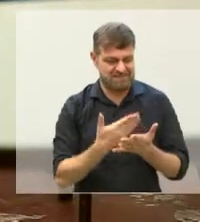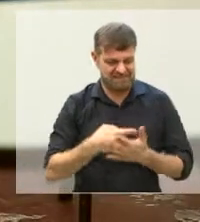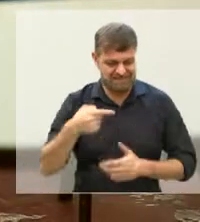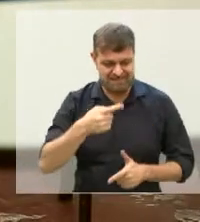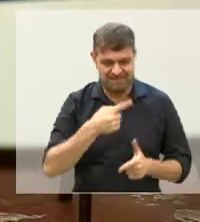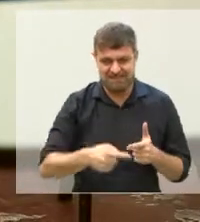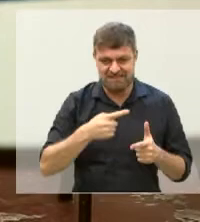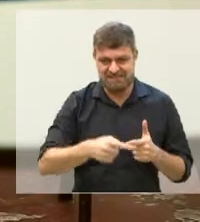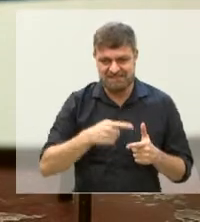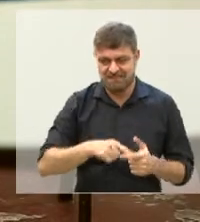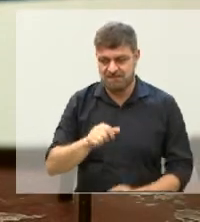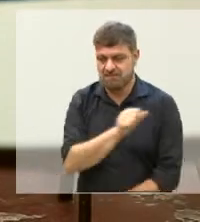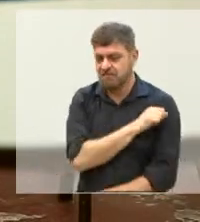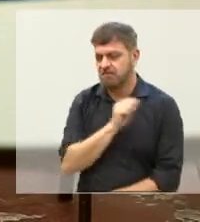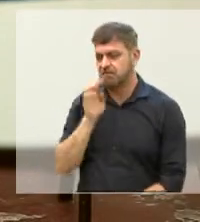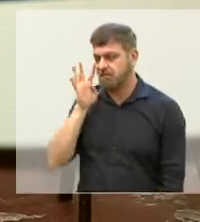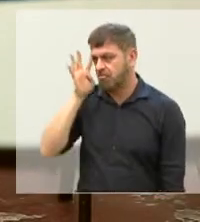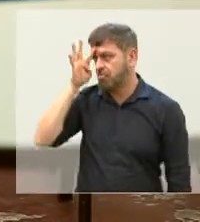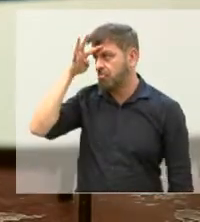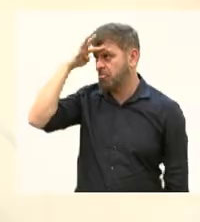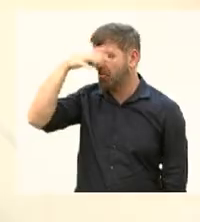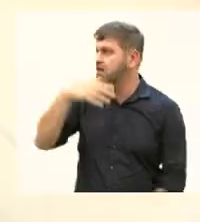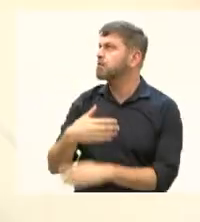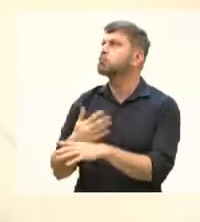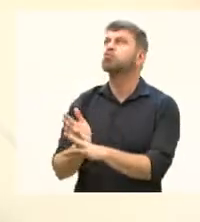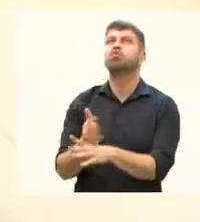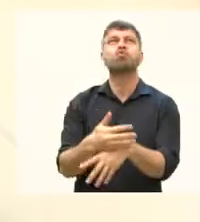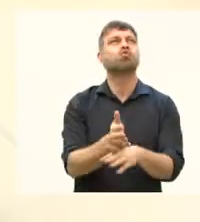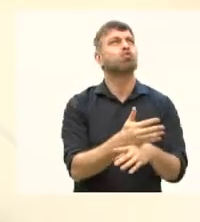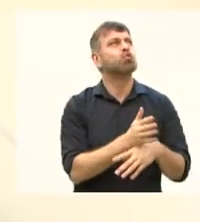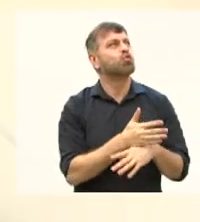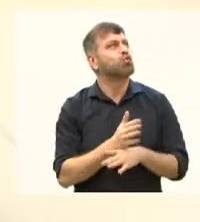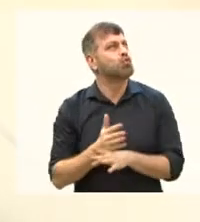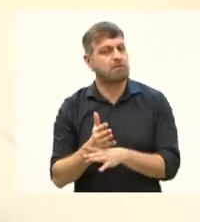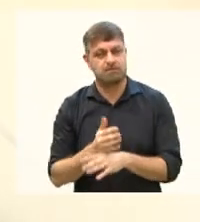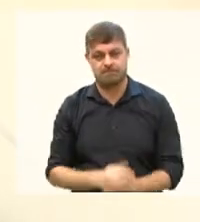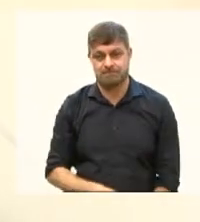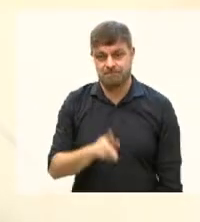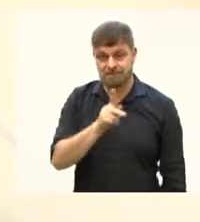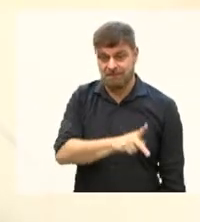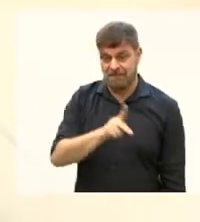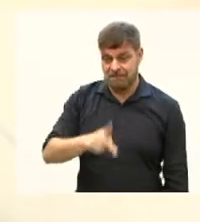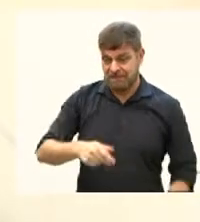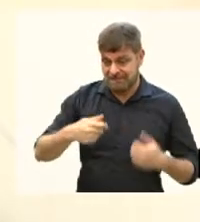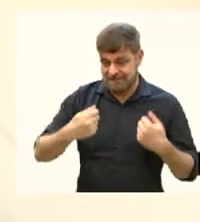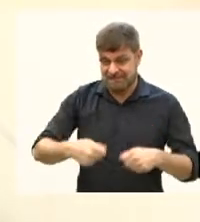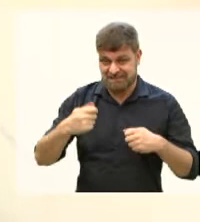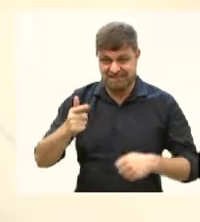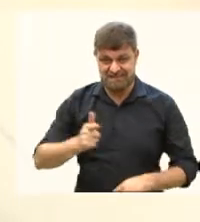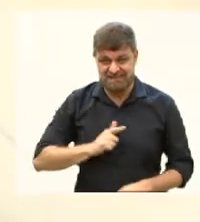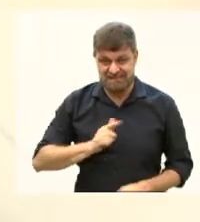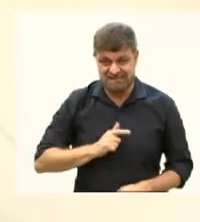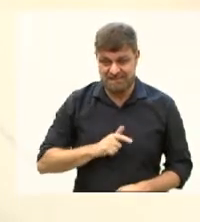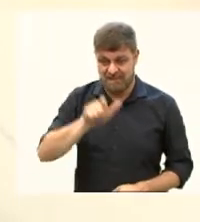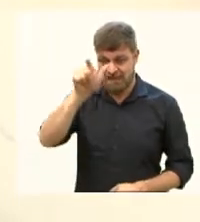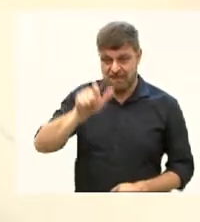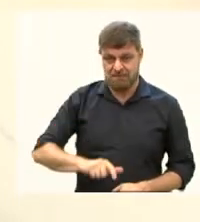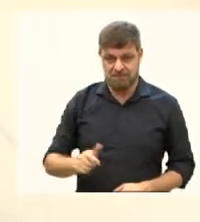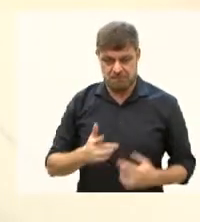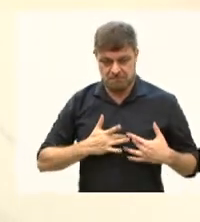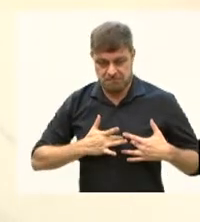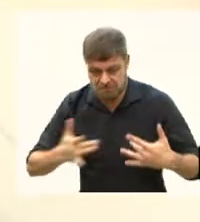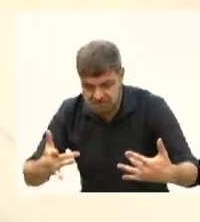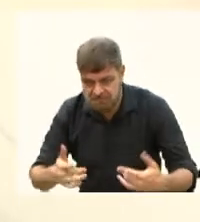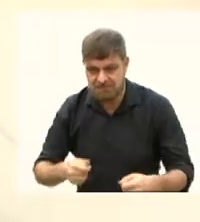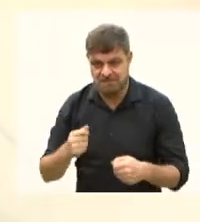Já fica disperso, né? Já fica disperso, etc. Então, o professor passa de ser um doador